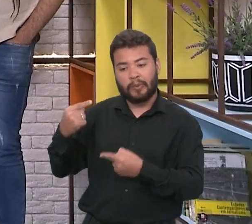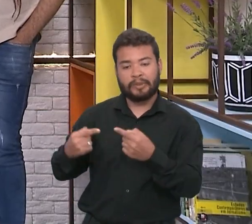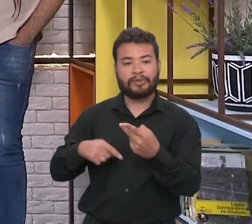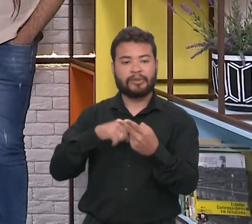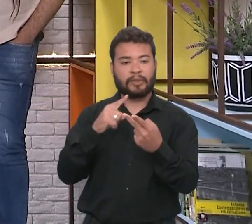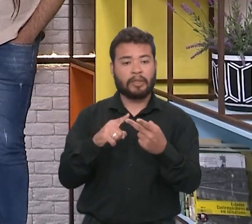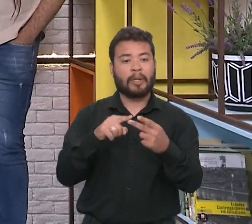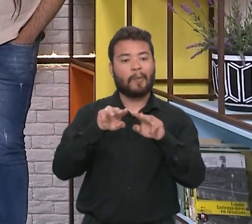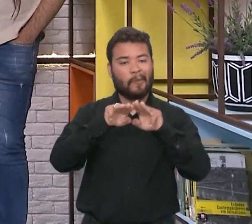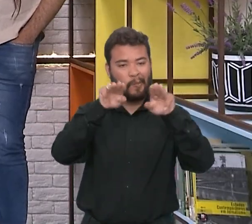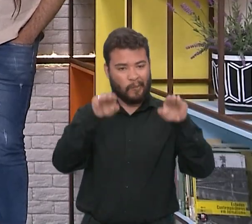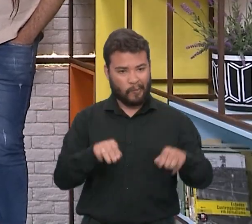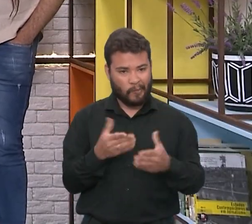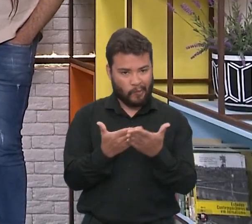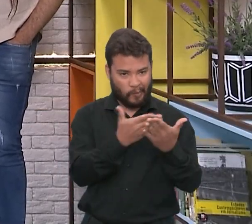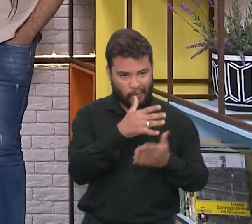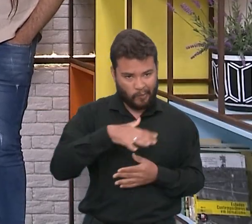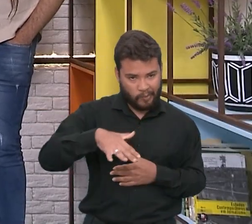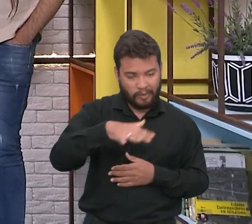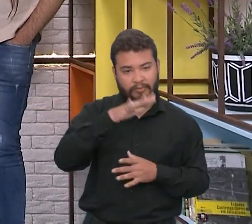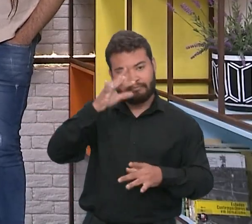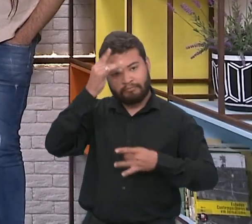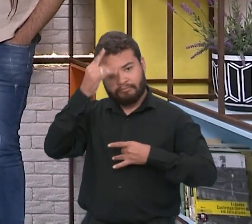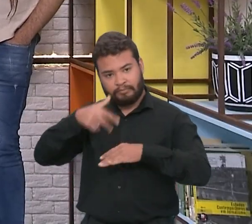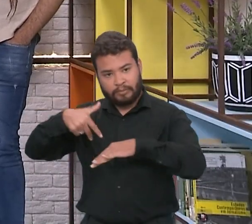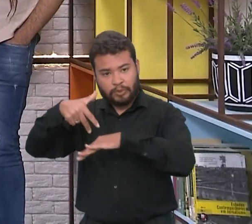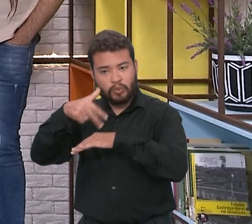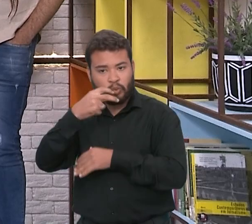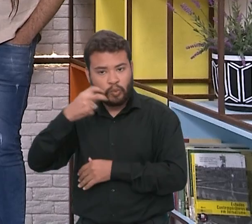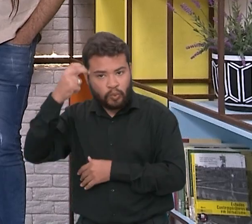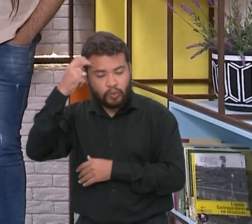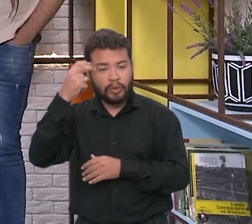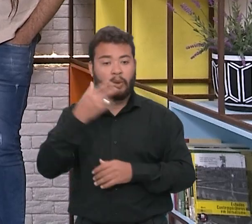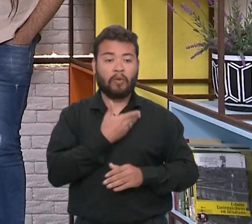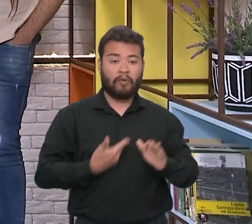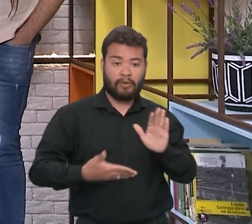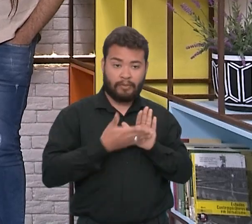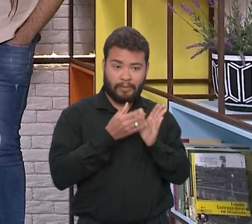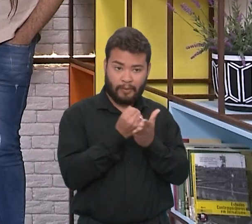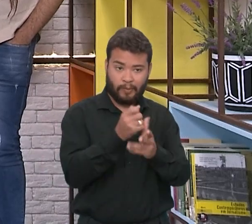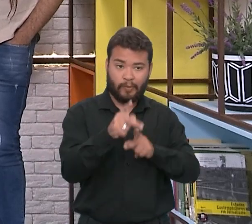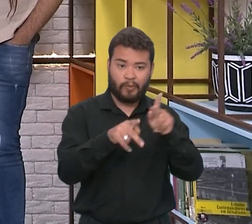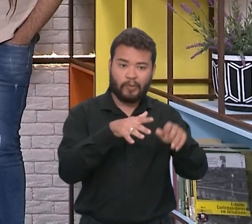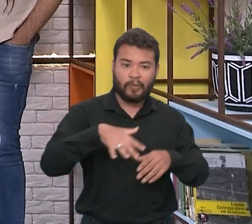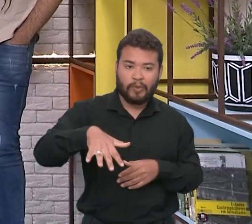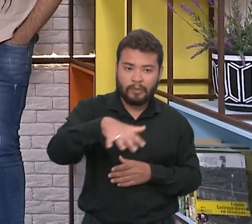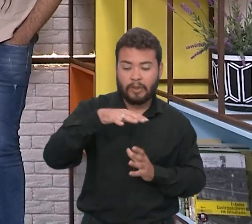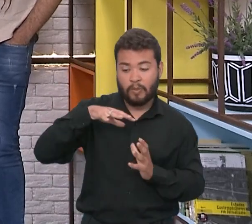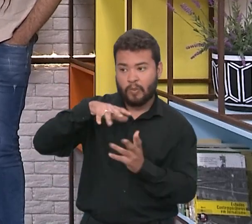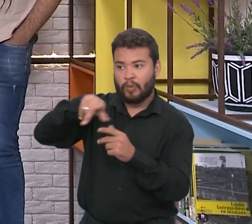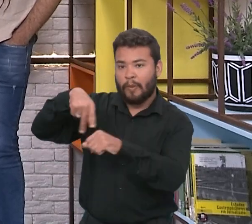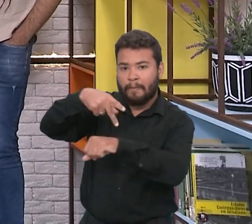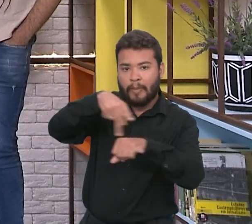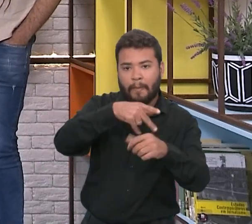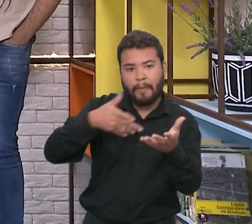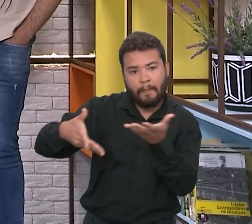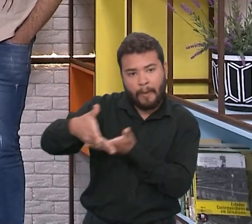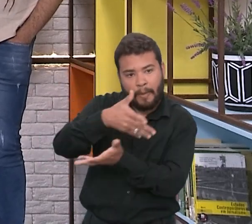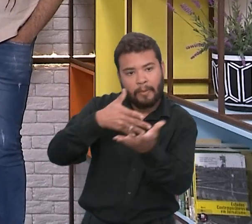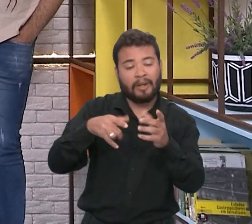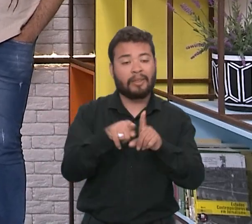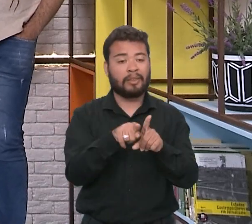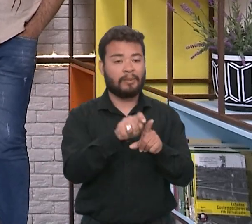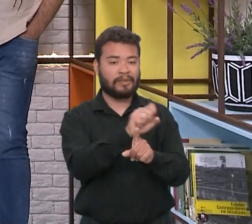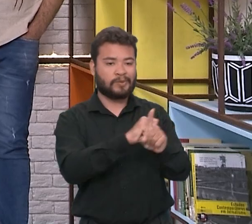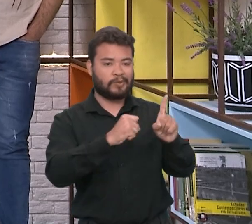museologia, performances culturais, políticas públicas, relações internacionais e sociologia. Nessa